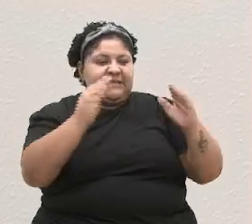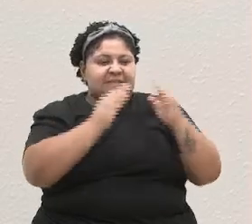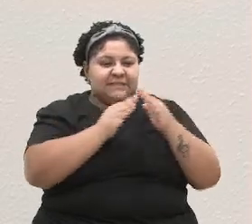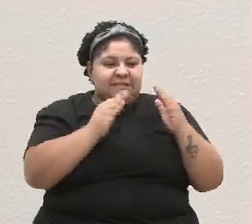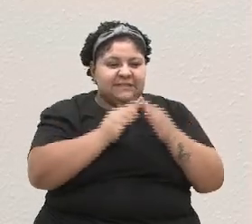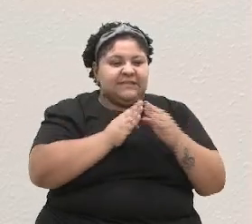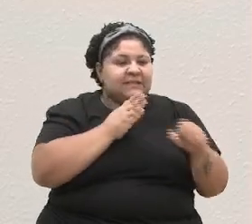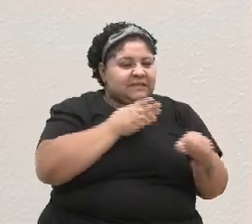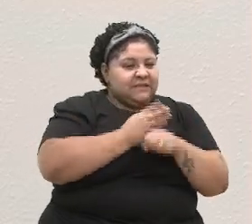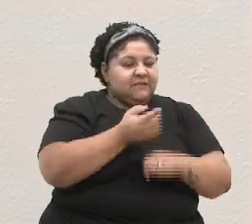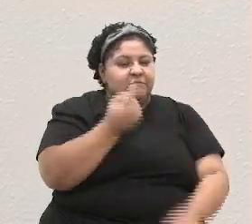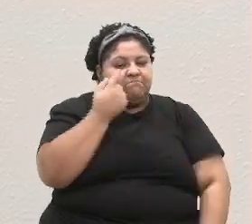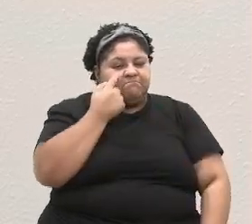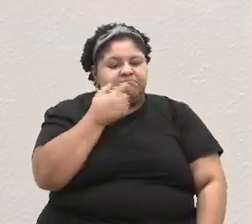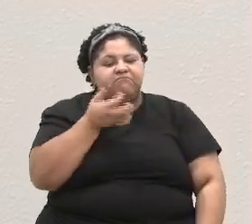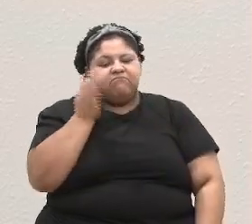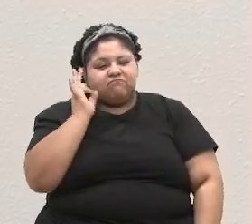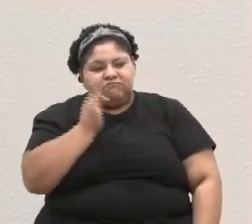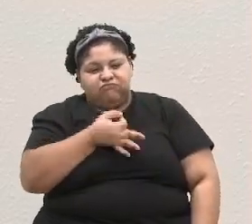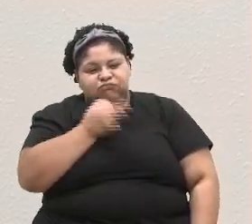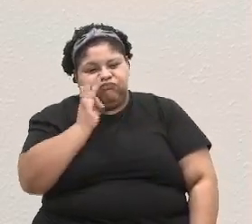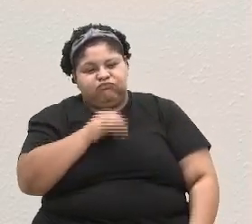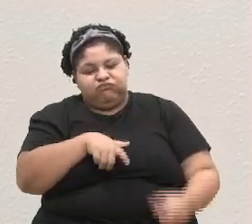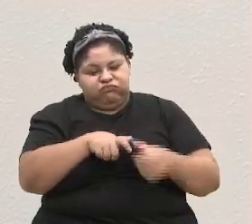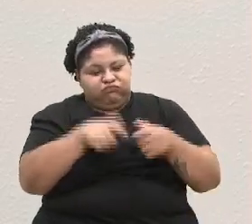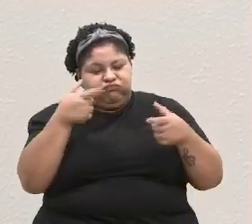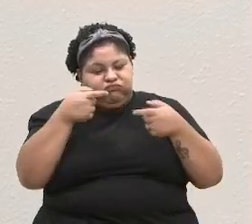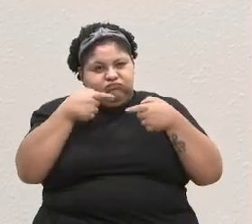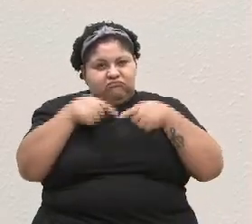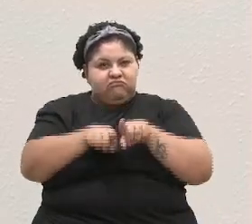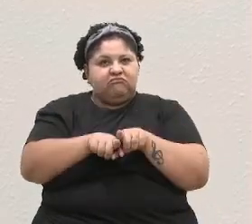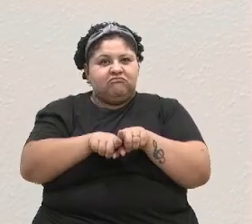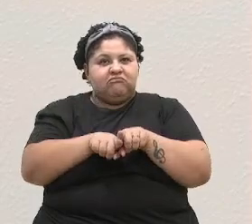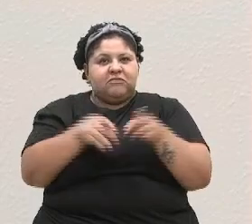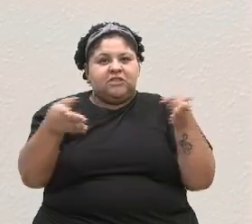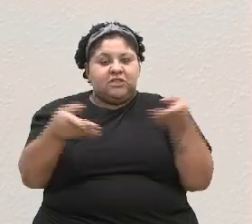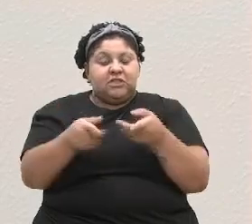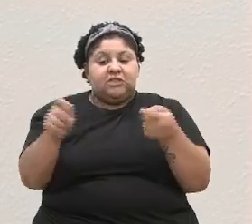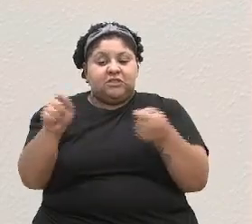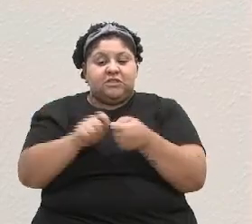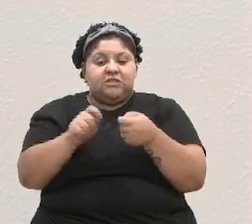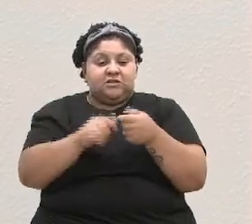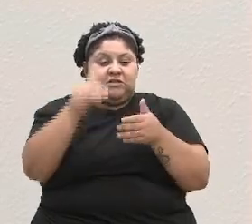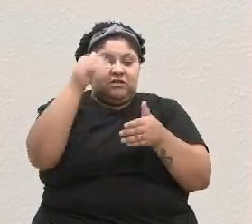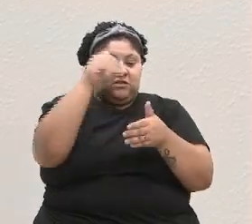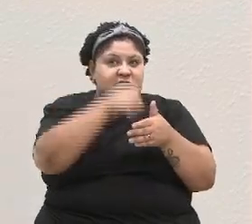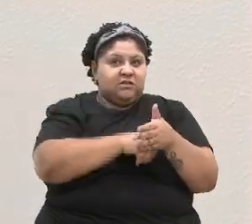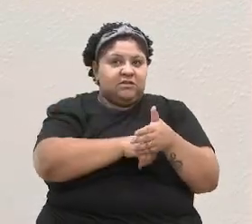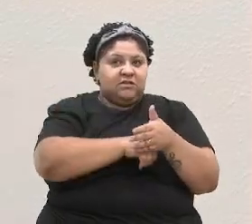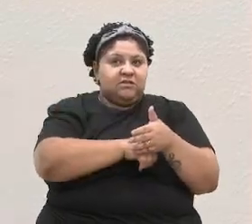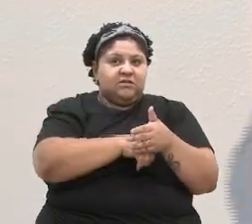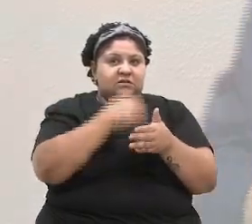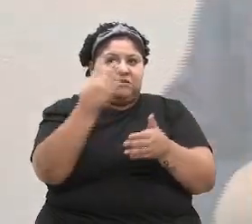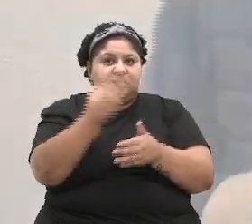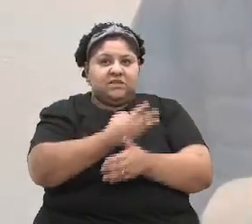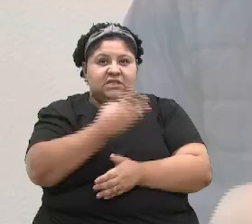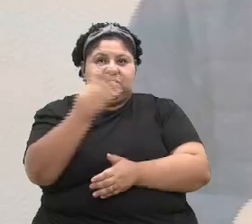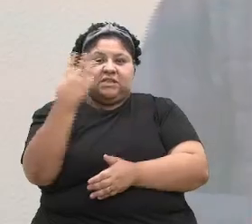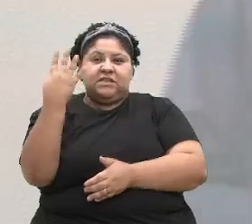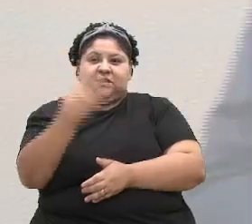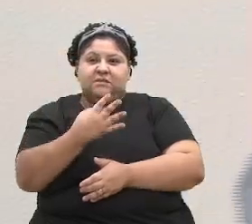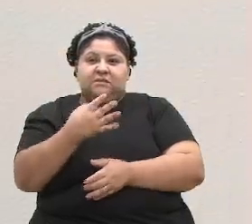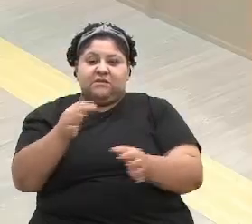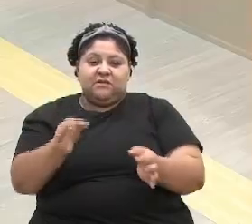tenho certeza absoluta que foi o maior torneio já realizado dentro da 34ª Festa Nacional da Uva.